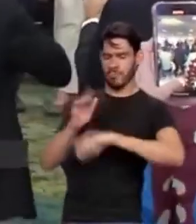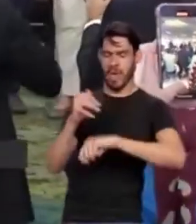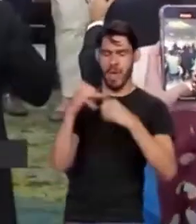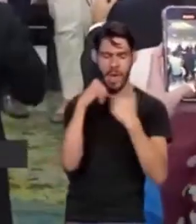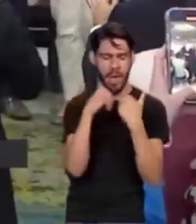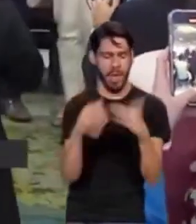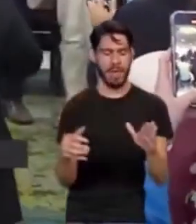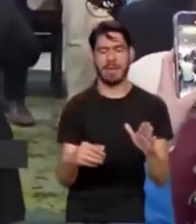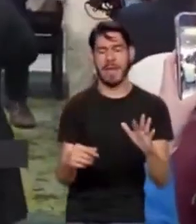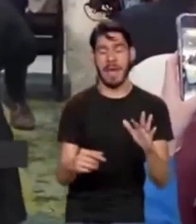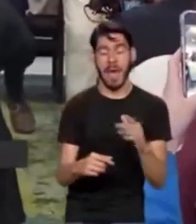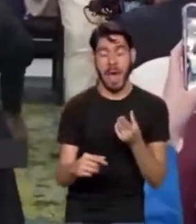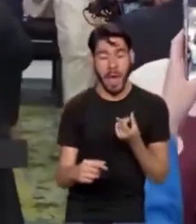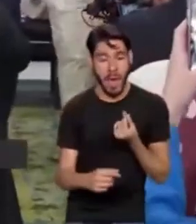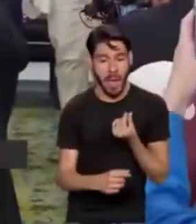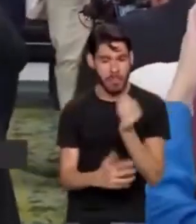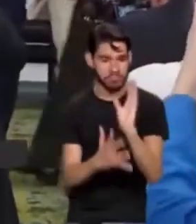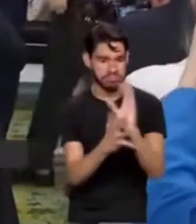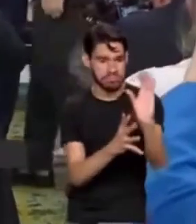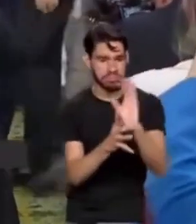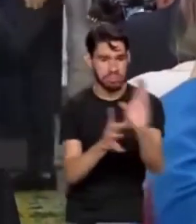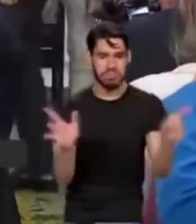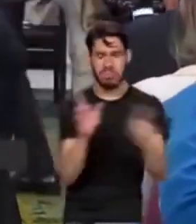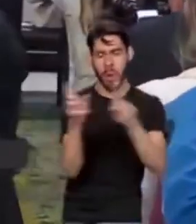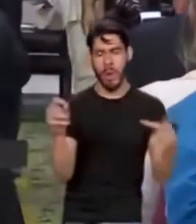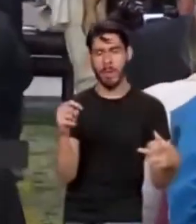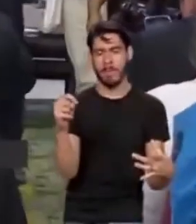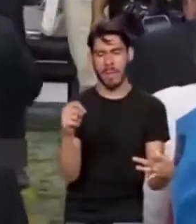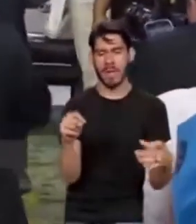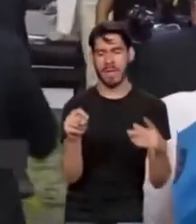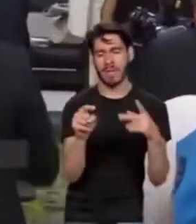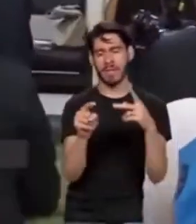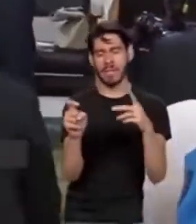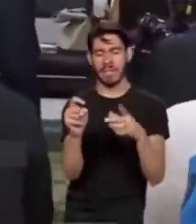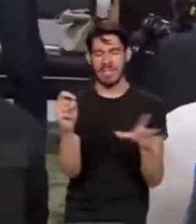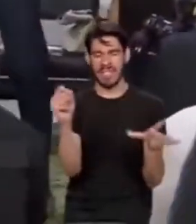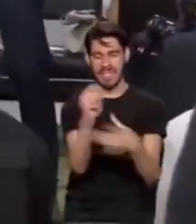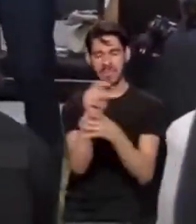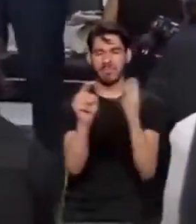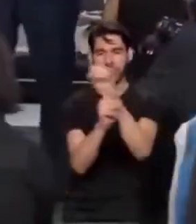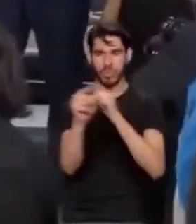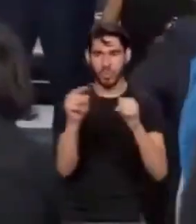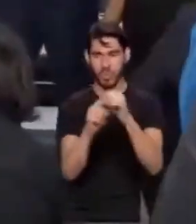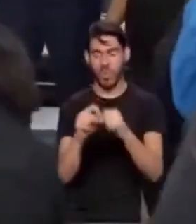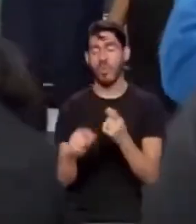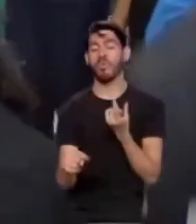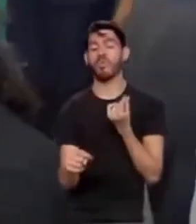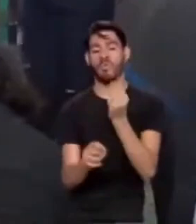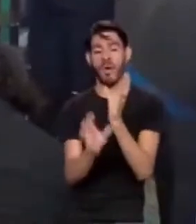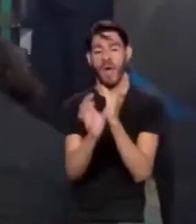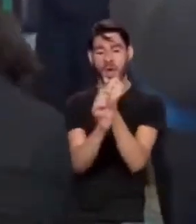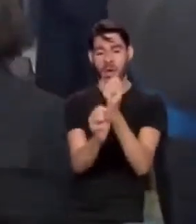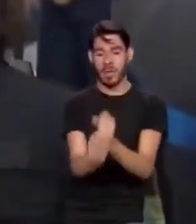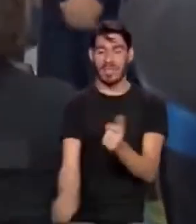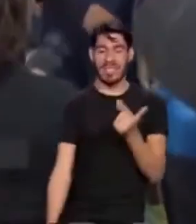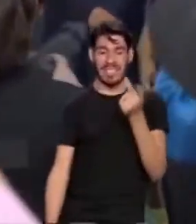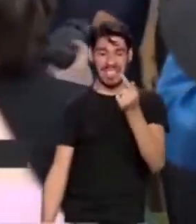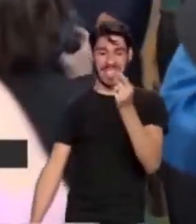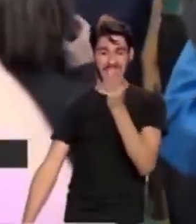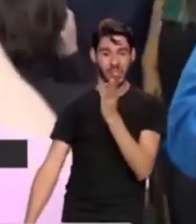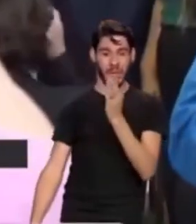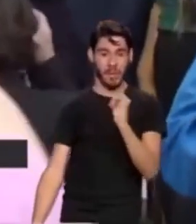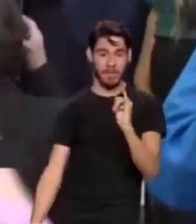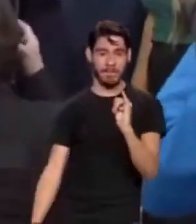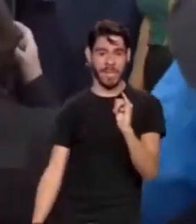de crédito especial ao orçamento da Seguridade Social da União no valor de 7